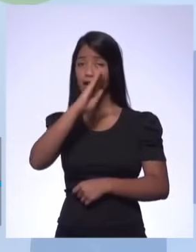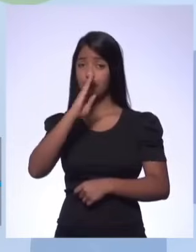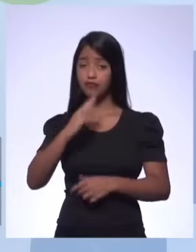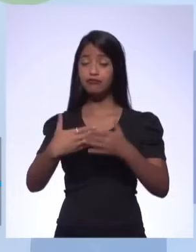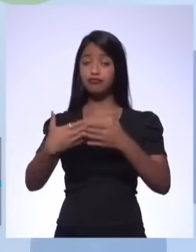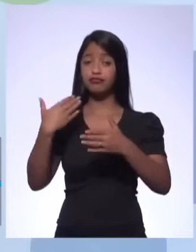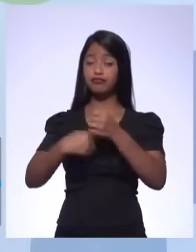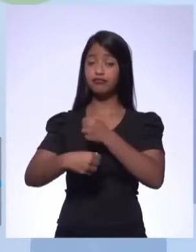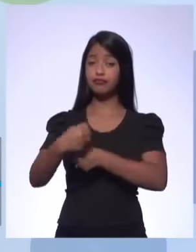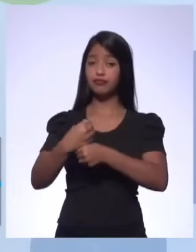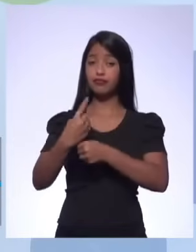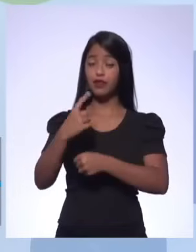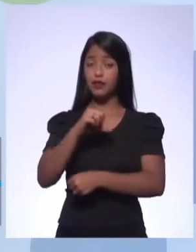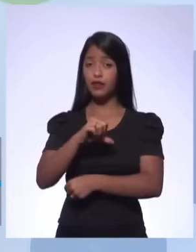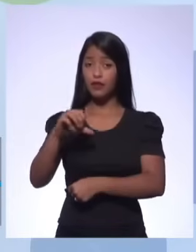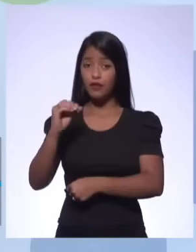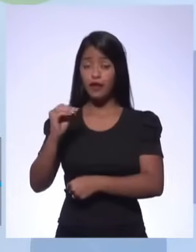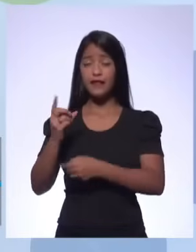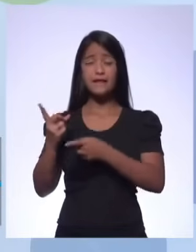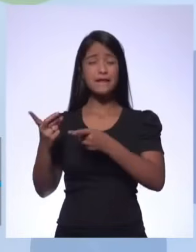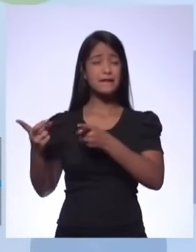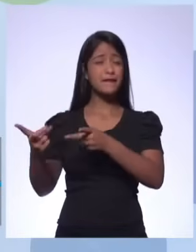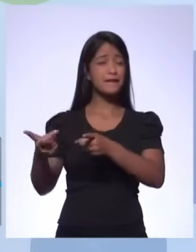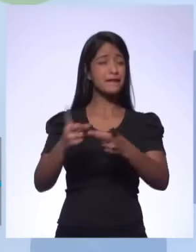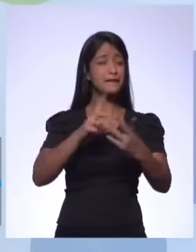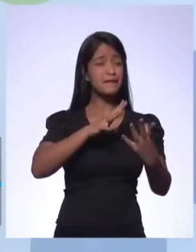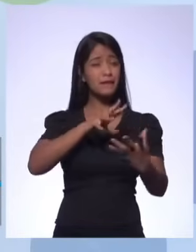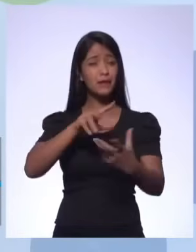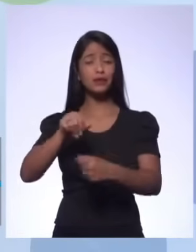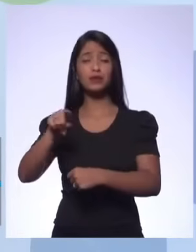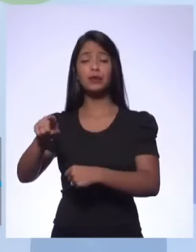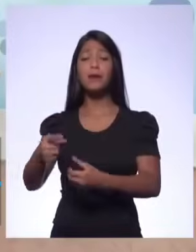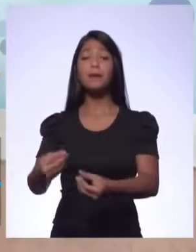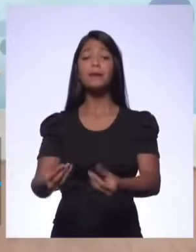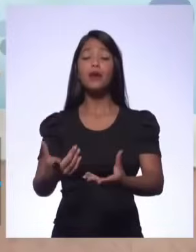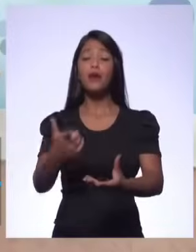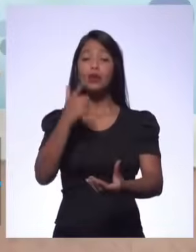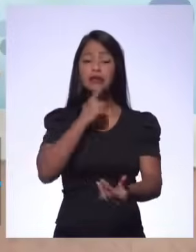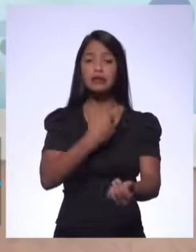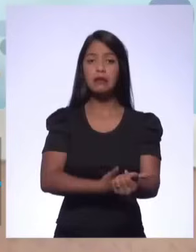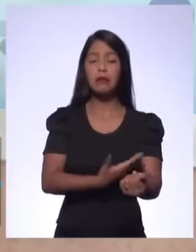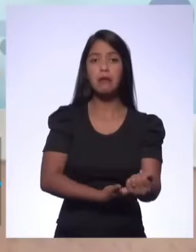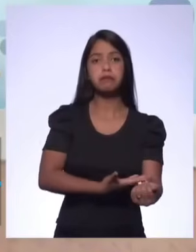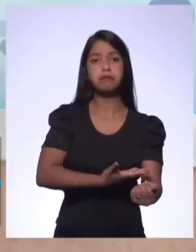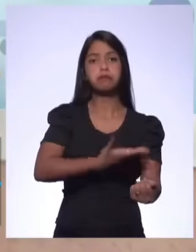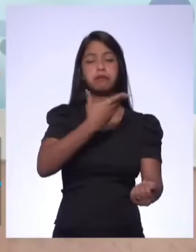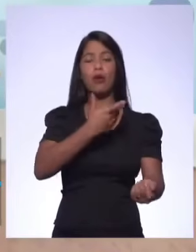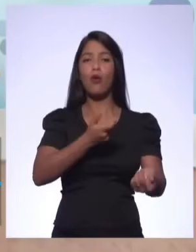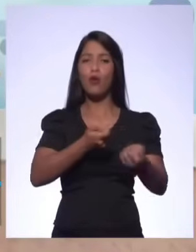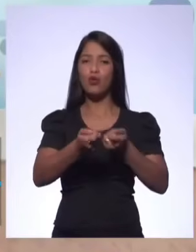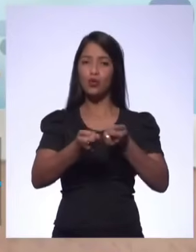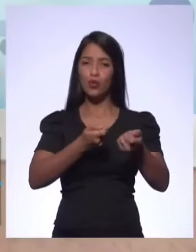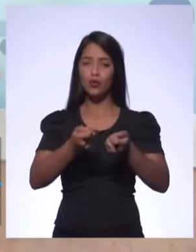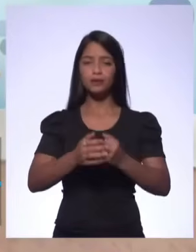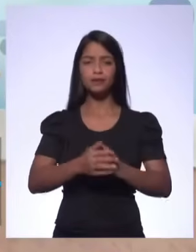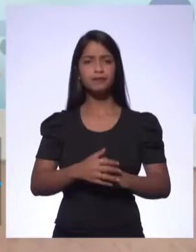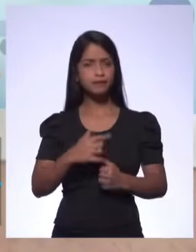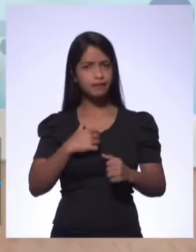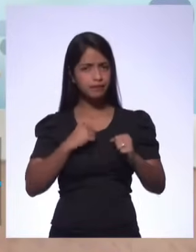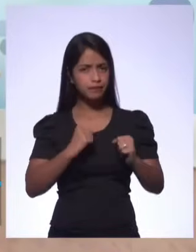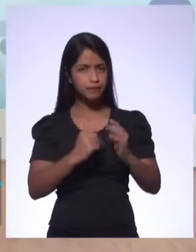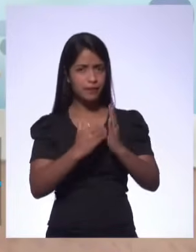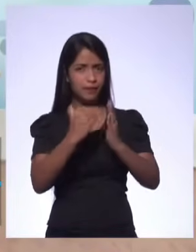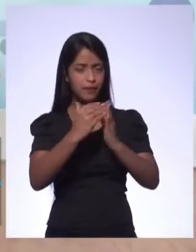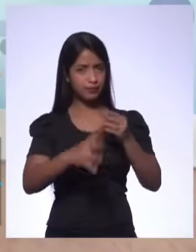vendido no mundo para o controle da pressão alta. Posso já complementar essa resposta aí? Com certeza. Porque o que talvez